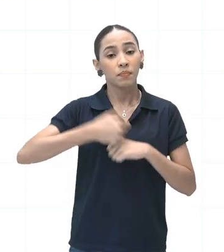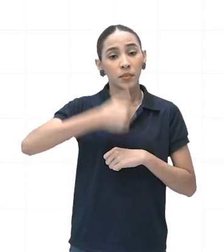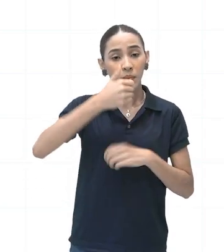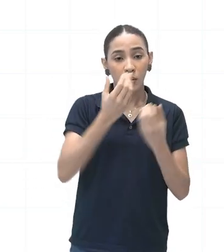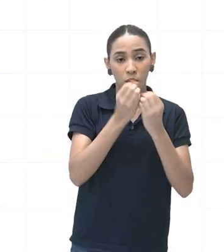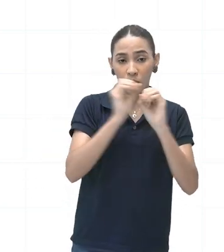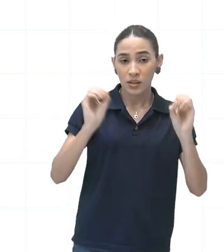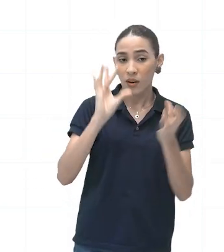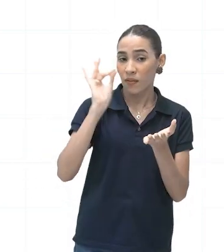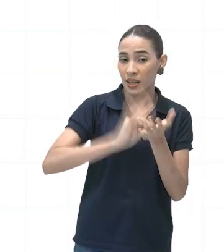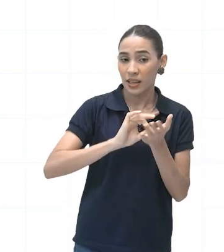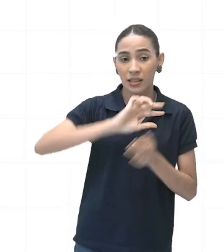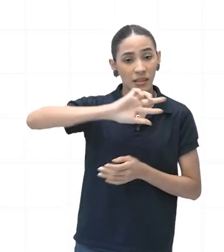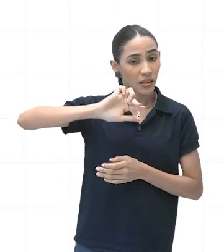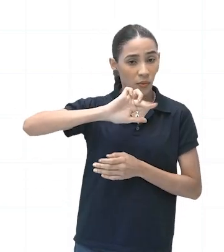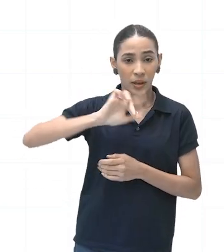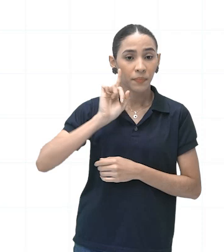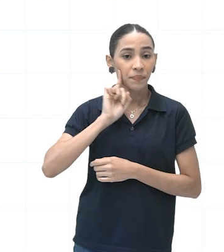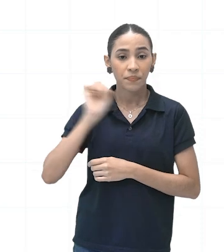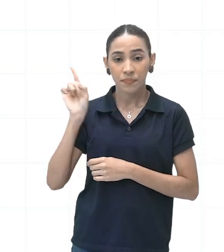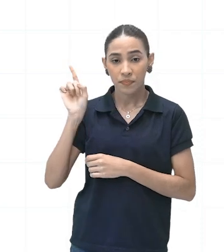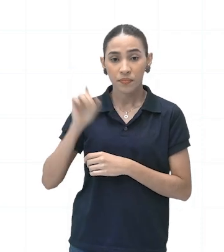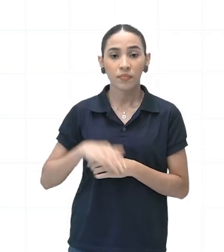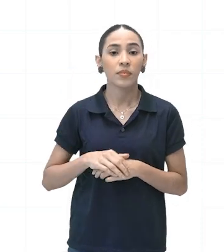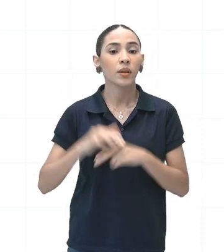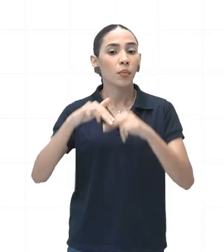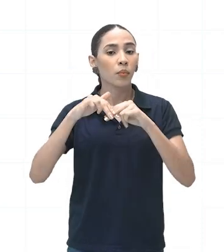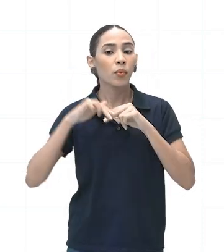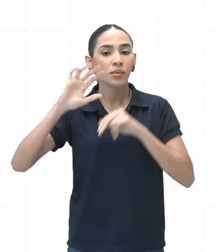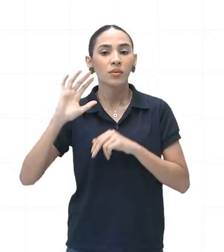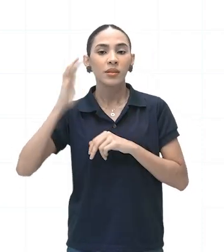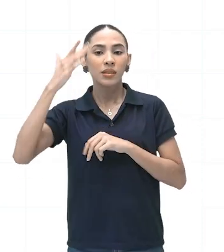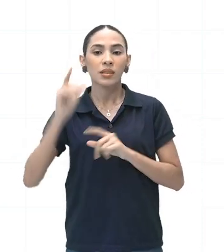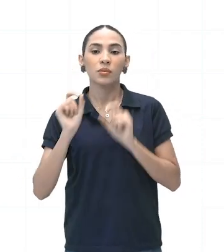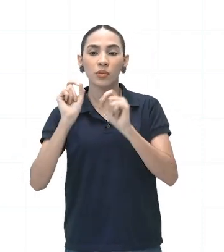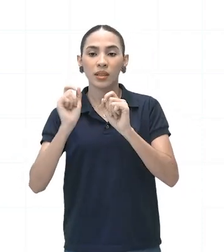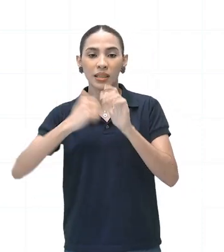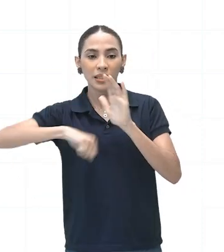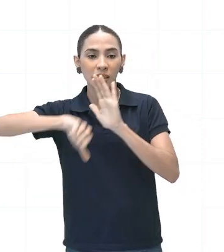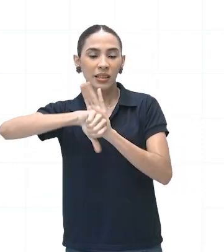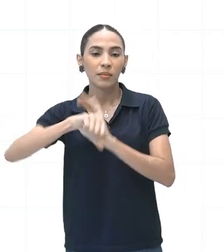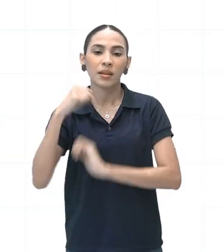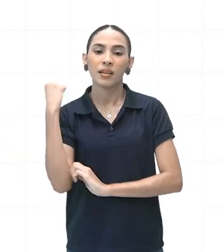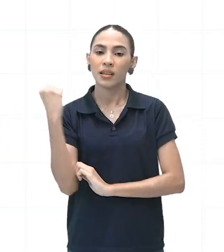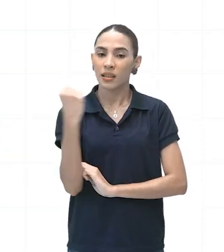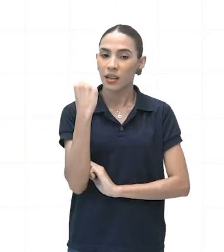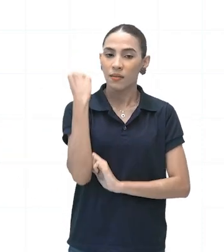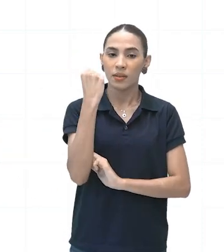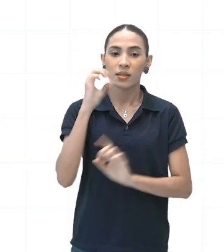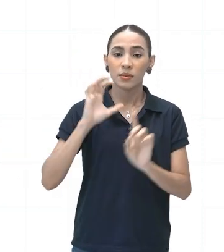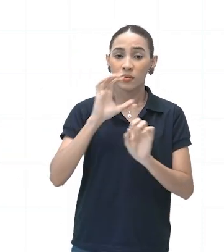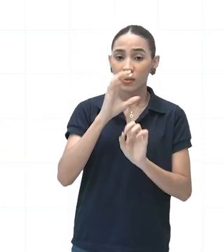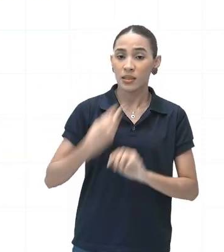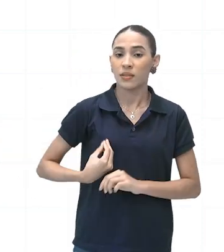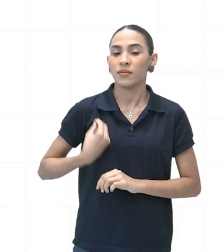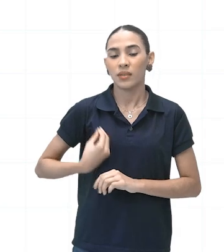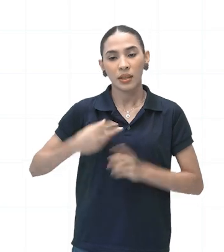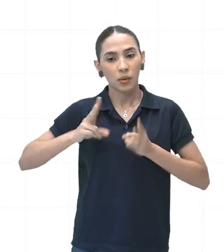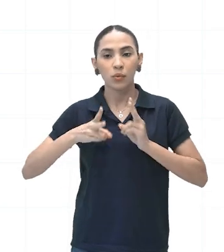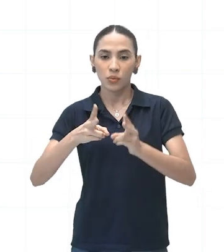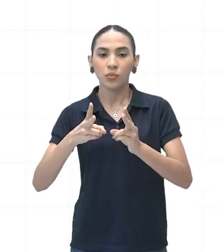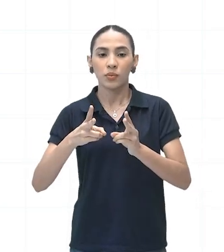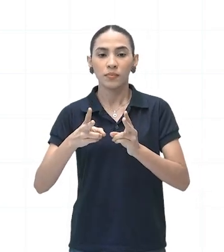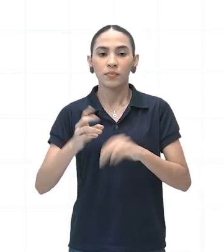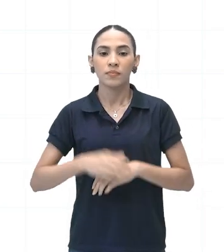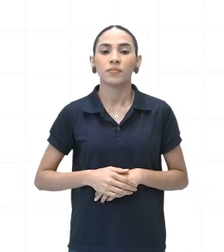A verdade não é esta, pois estão acontecendo crimes gravíssimos com repercussão e por aí vai, que